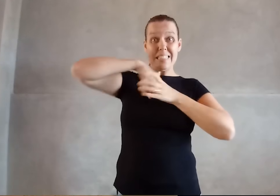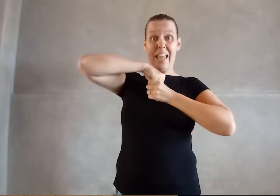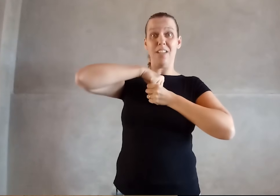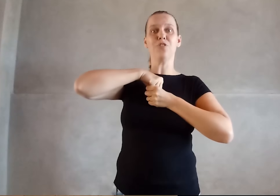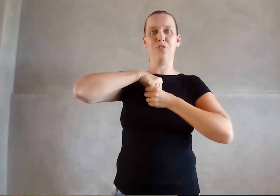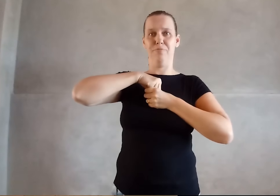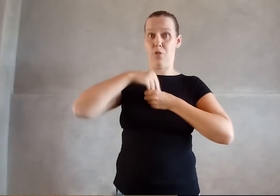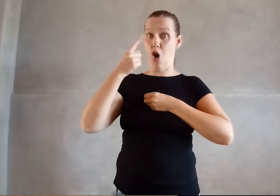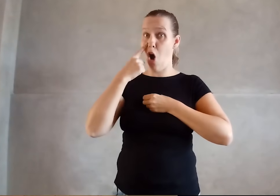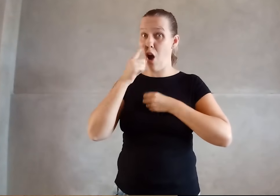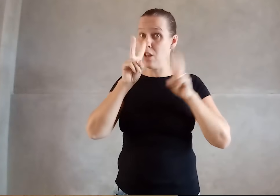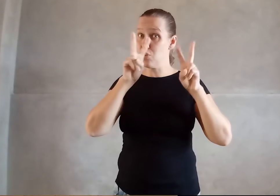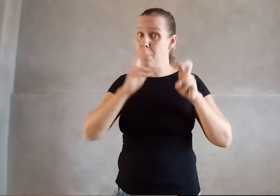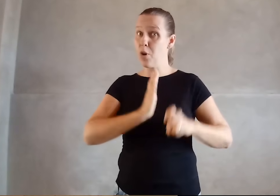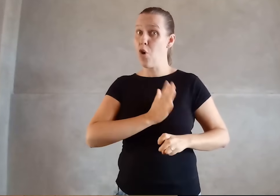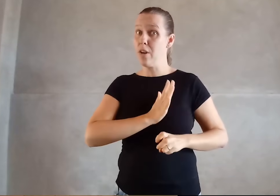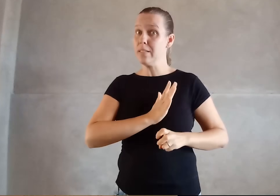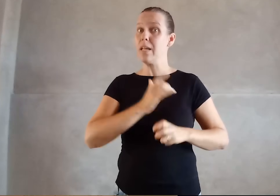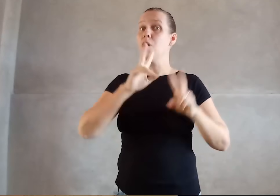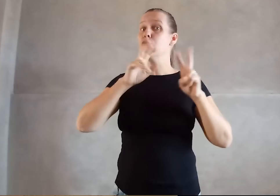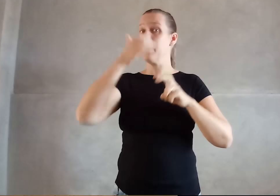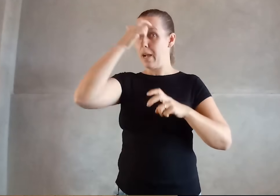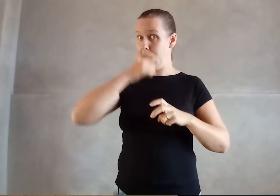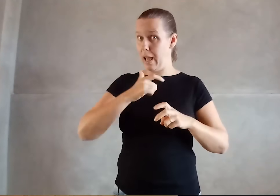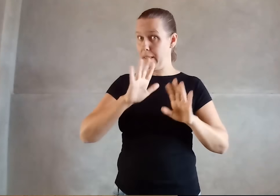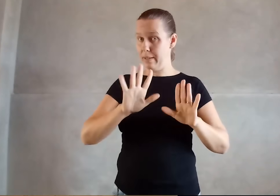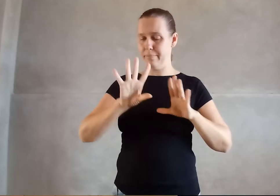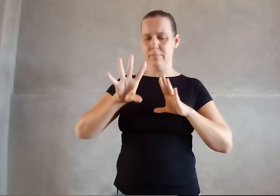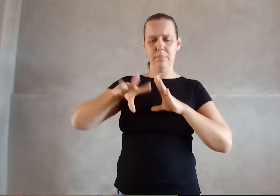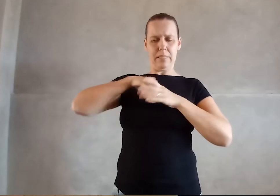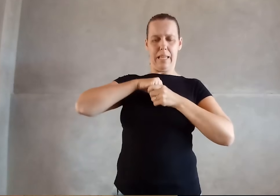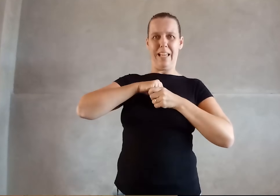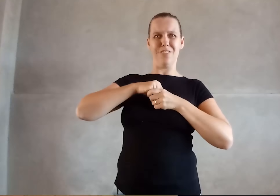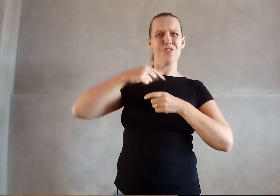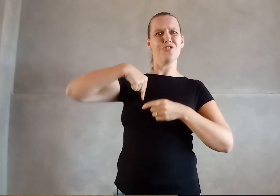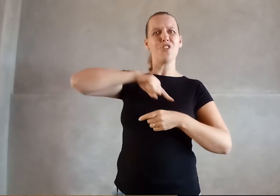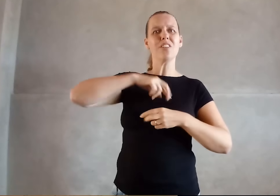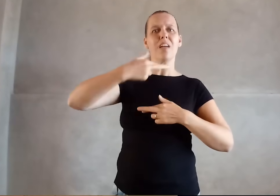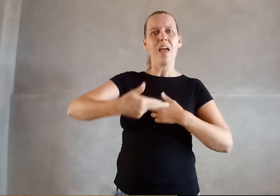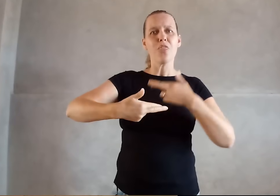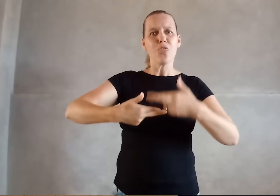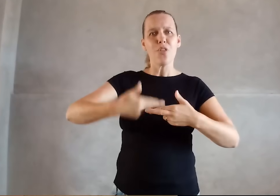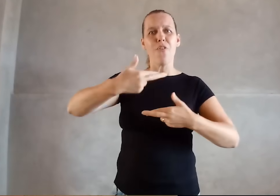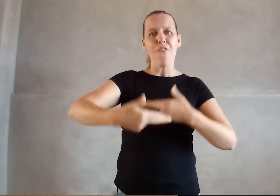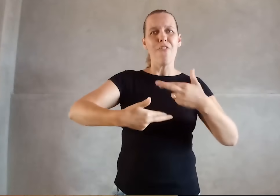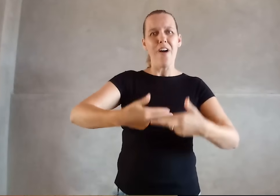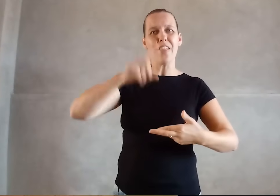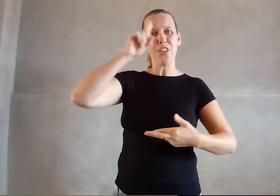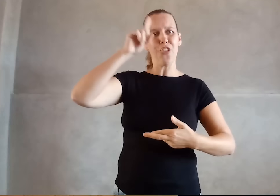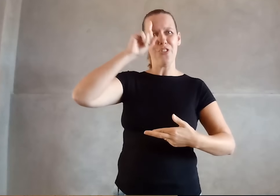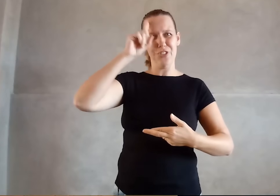nós estamos sendo renovados dia após dia. Nessa quarentena, Deus está fazendo uma obra, como fez